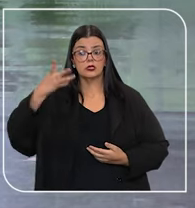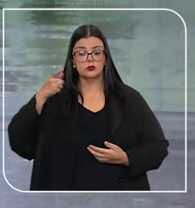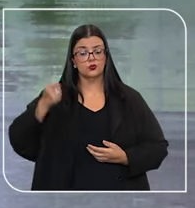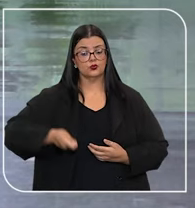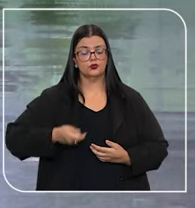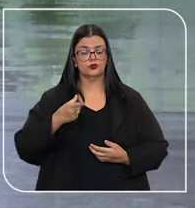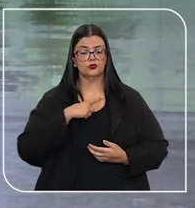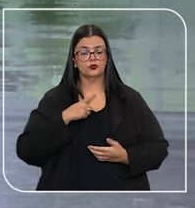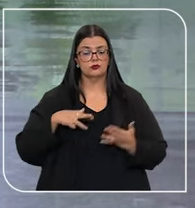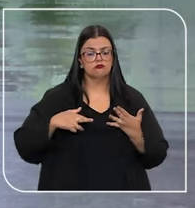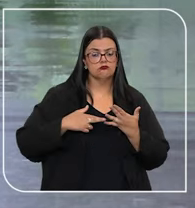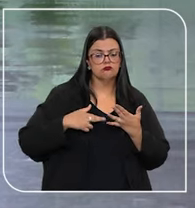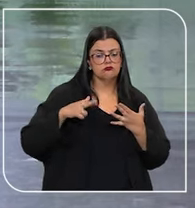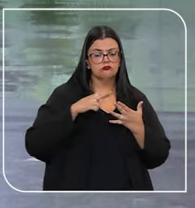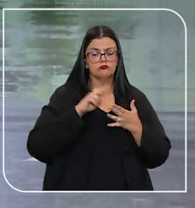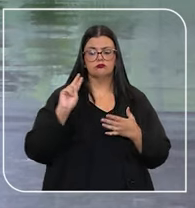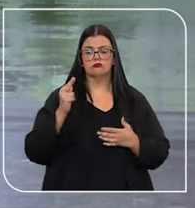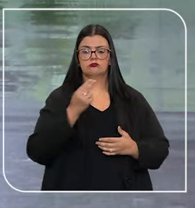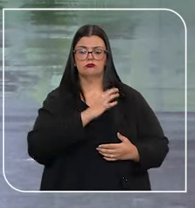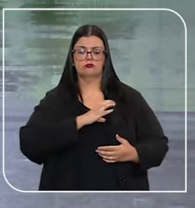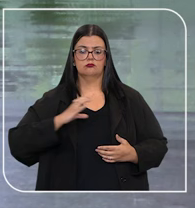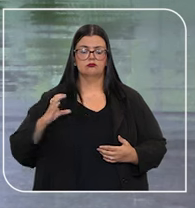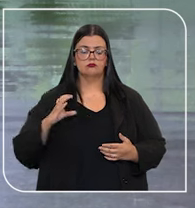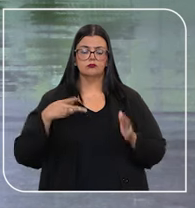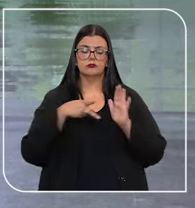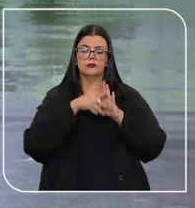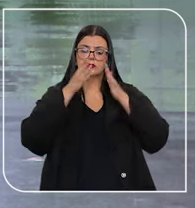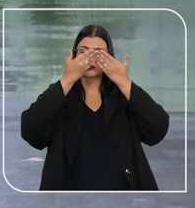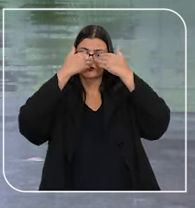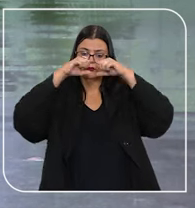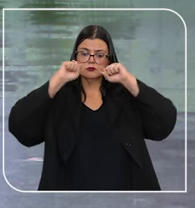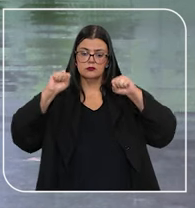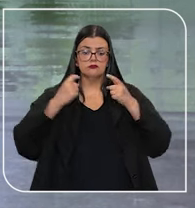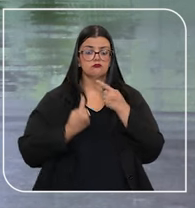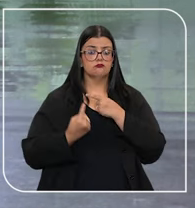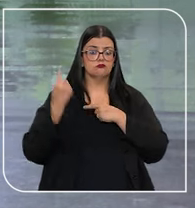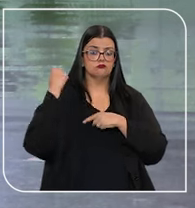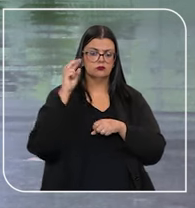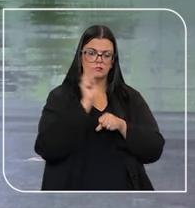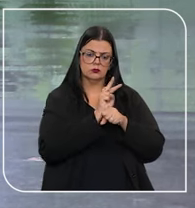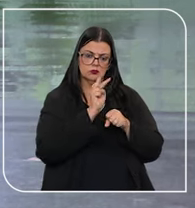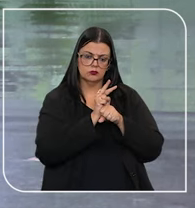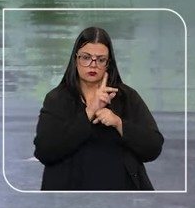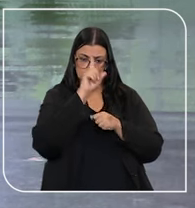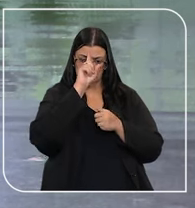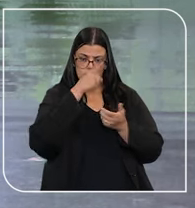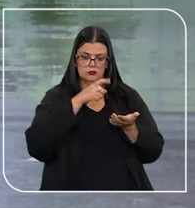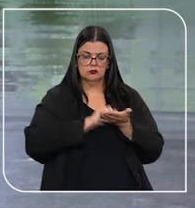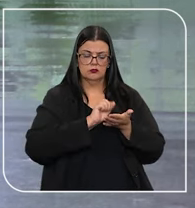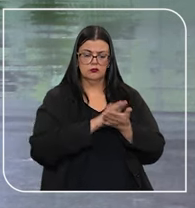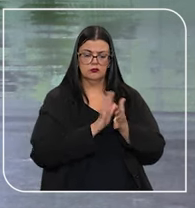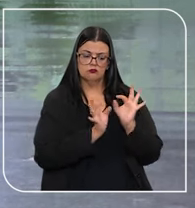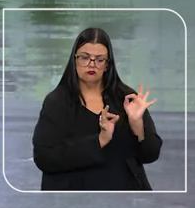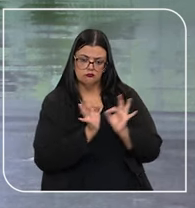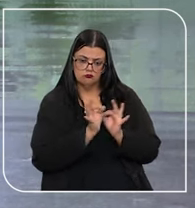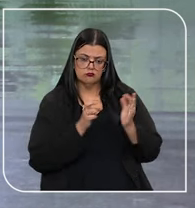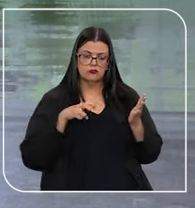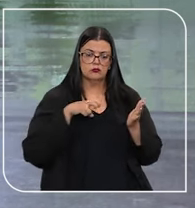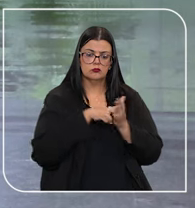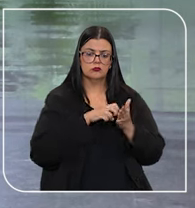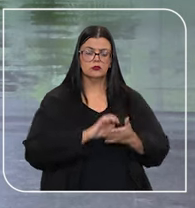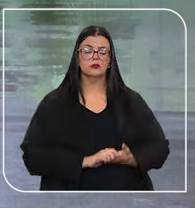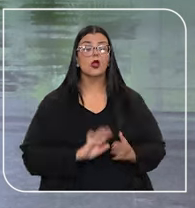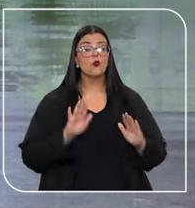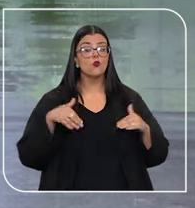tomada no julgamento de um recurso em abesc Corpus que chegou ao STJ após o tribunal de origem manter a determinação do juízo da execução